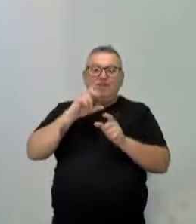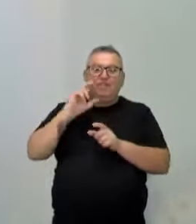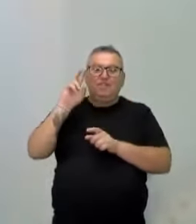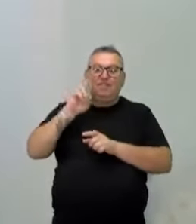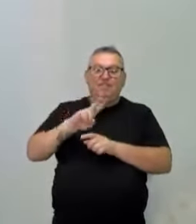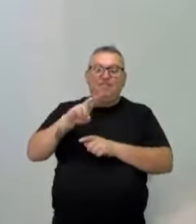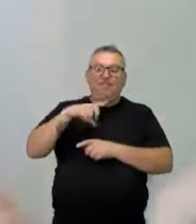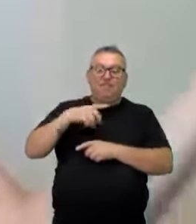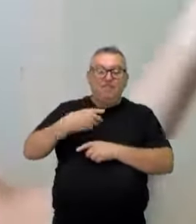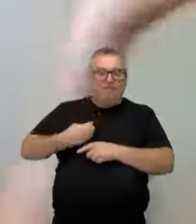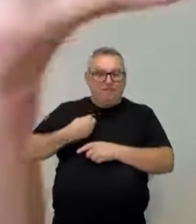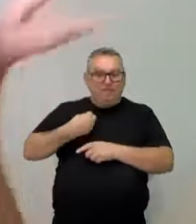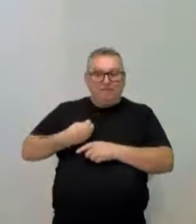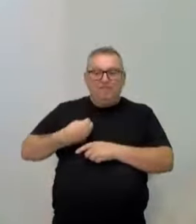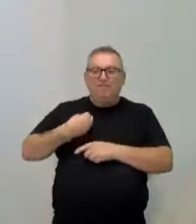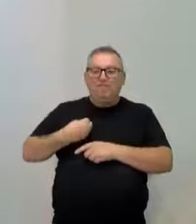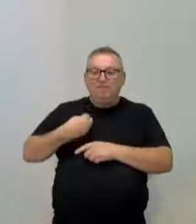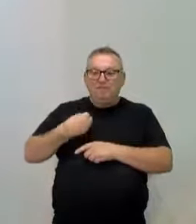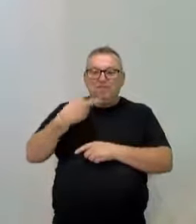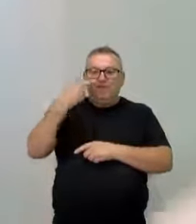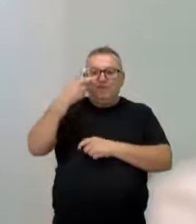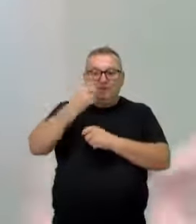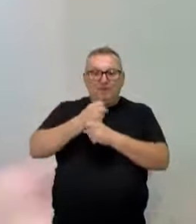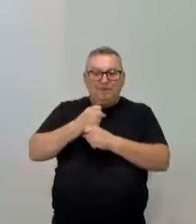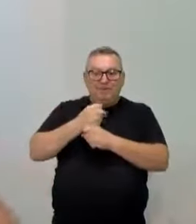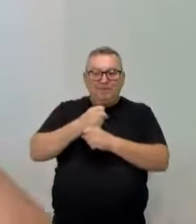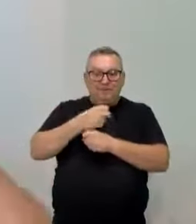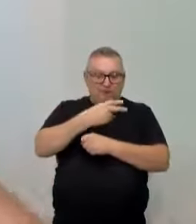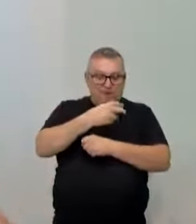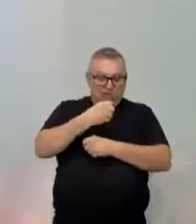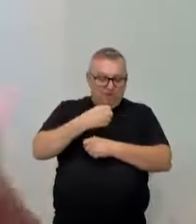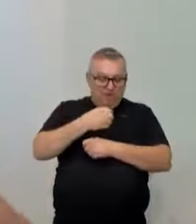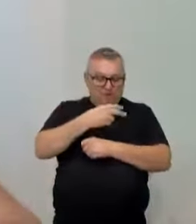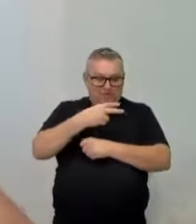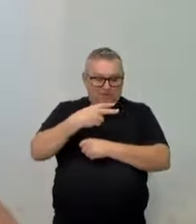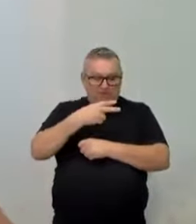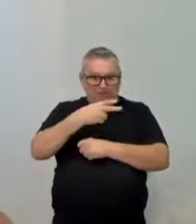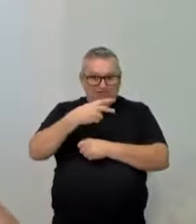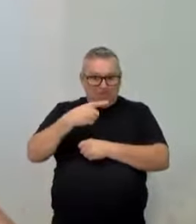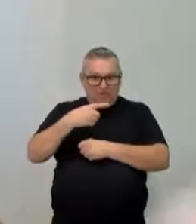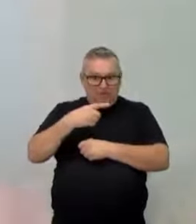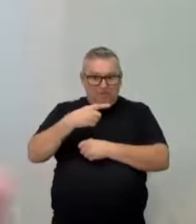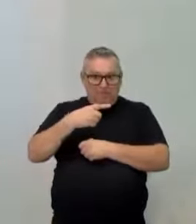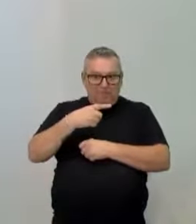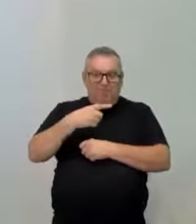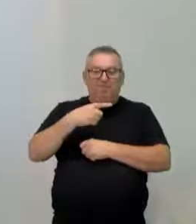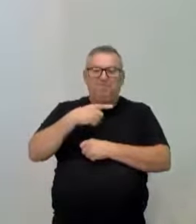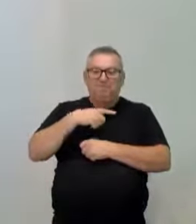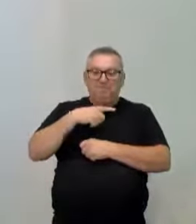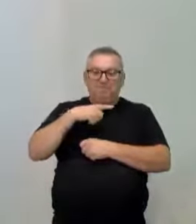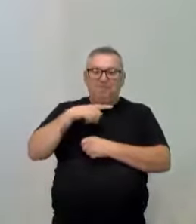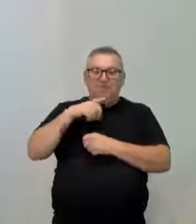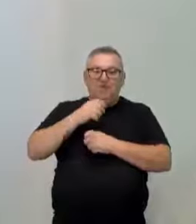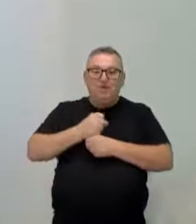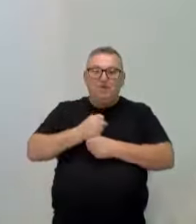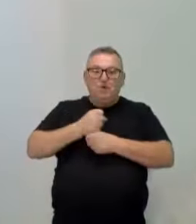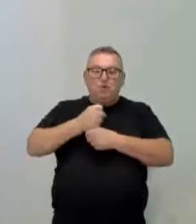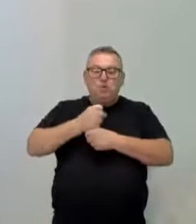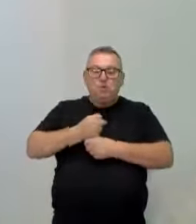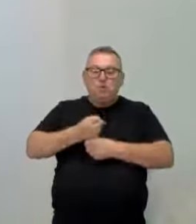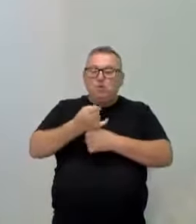ouvido e vivenciado ao longo desses 2 anos, né? 2020 e 2021. Eles vieram aí carregados de